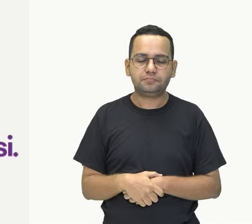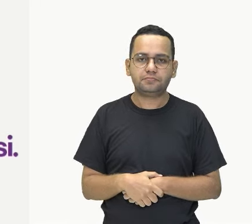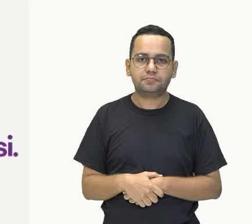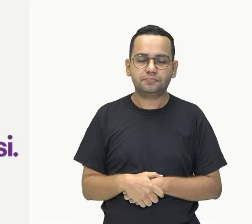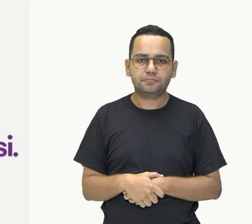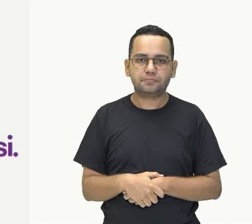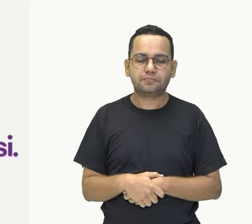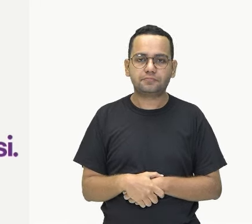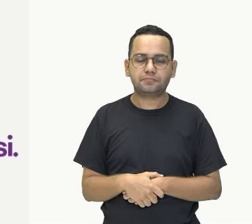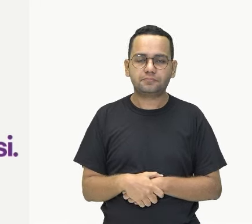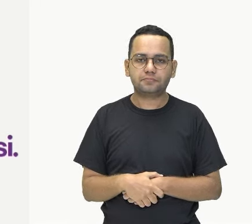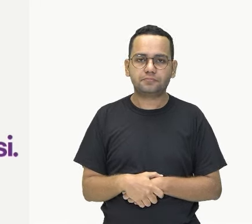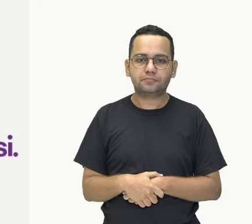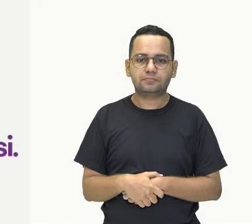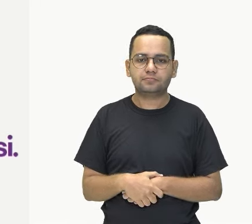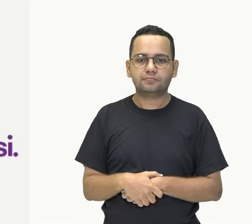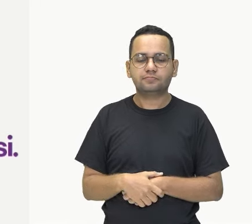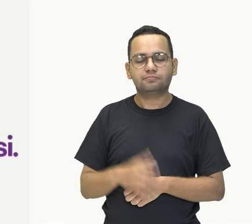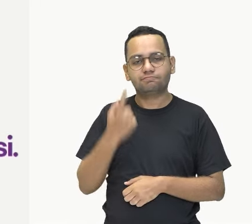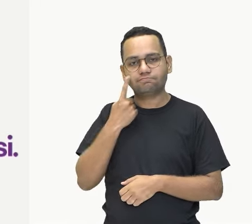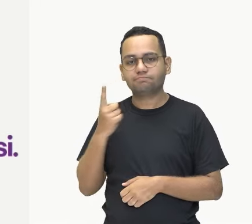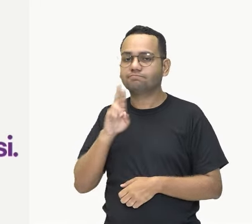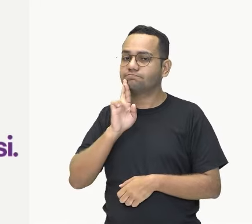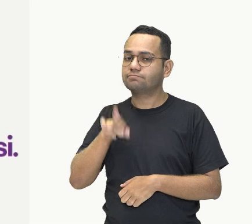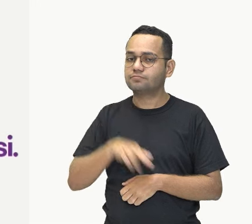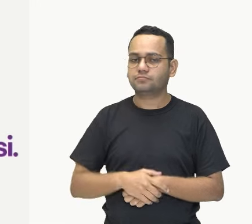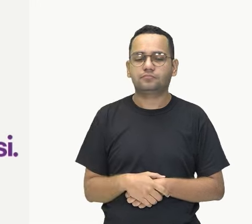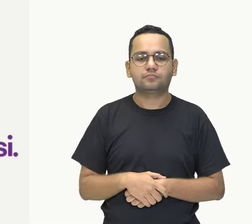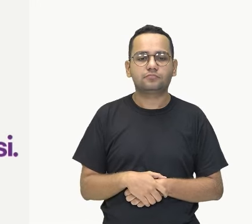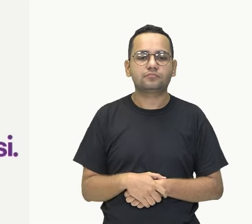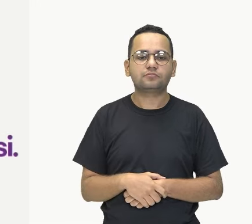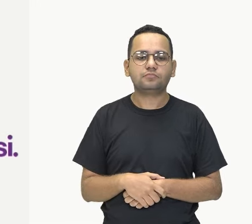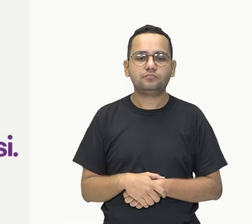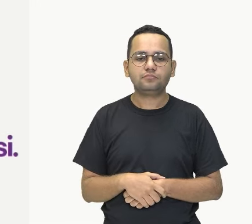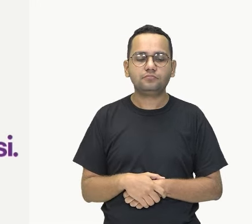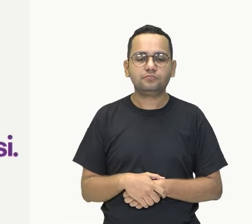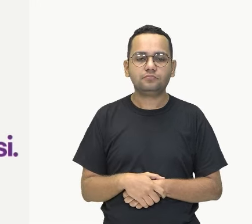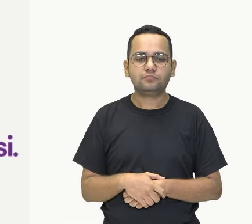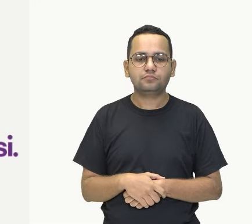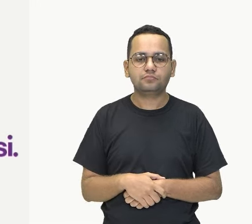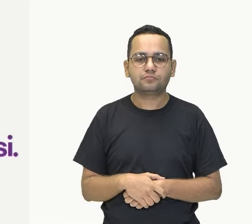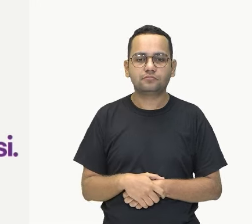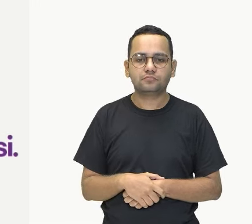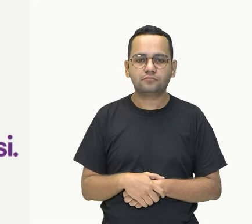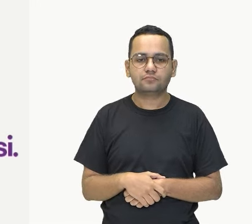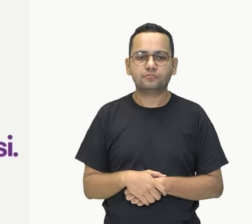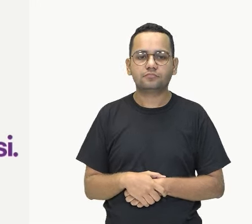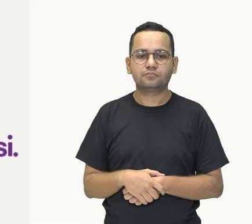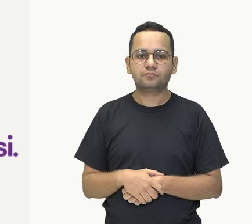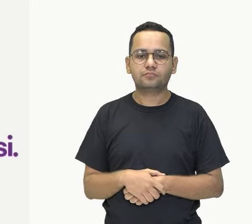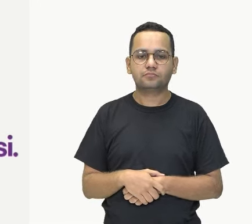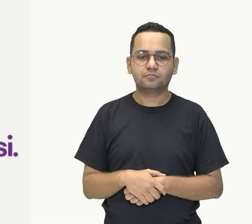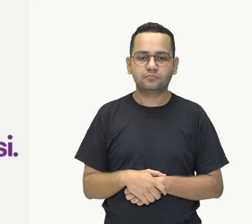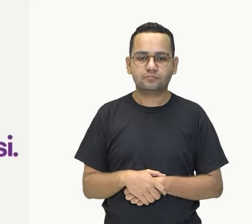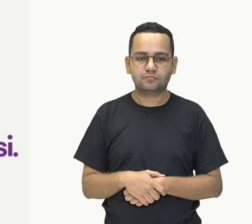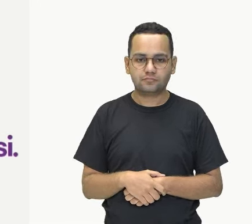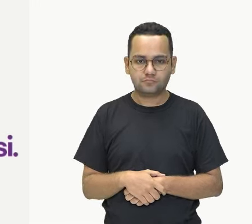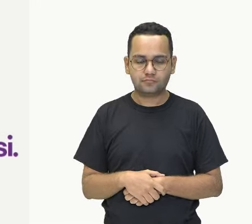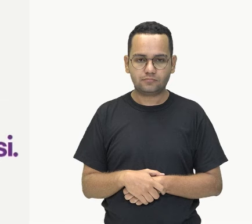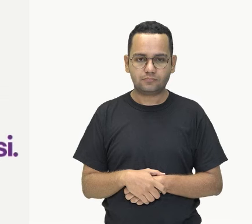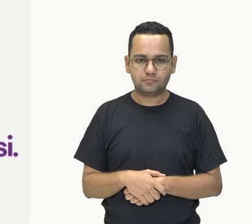vai ser 36x ao quadrado, y. Tá? Então, para multiplicar